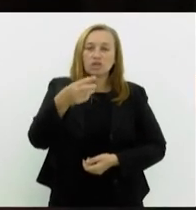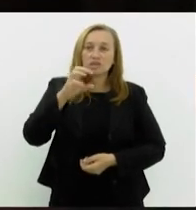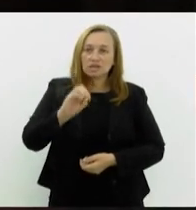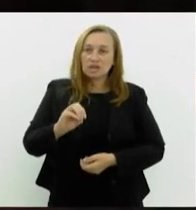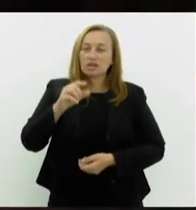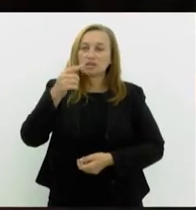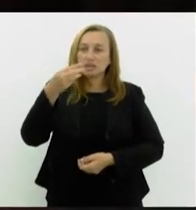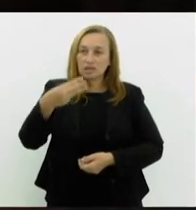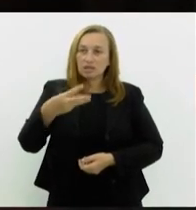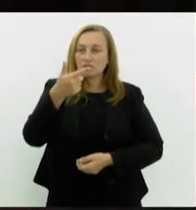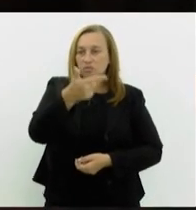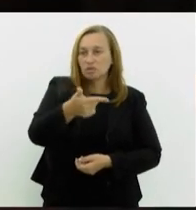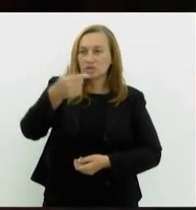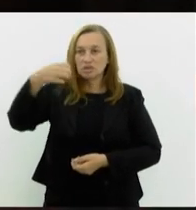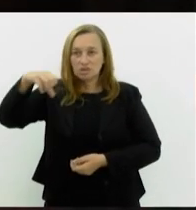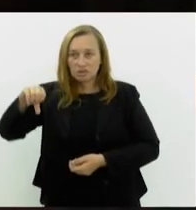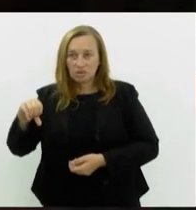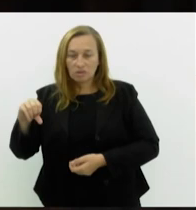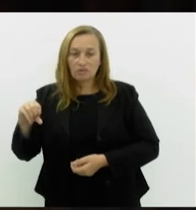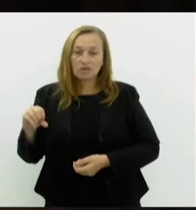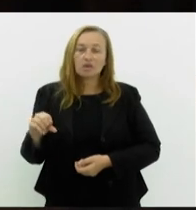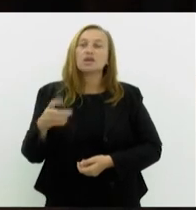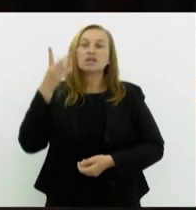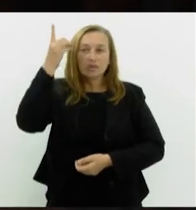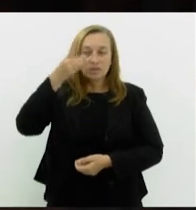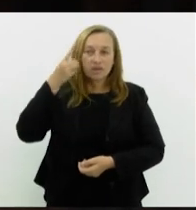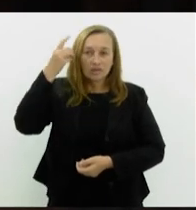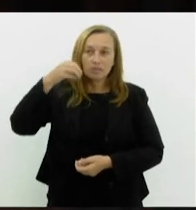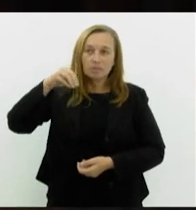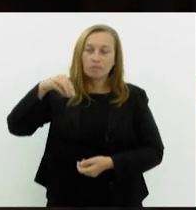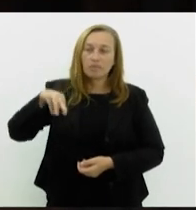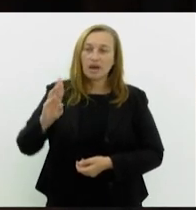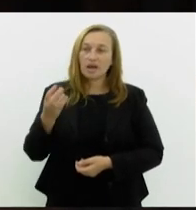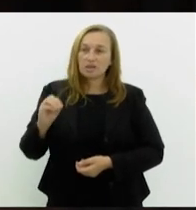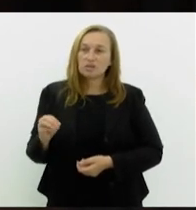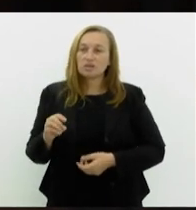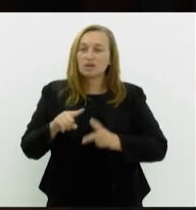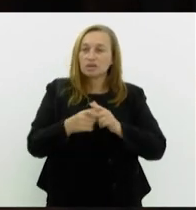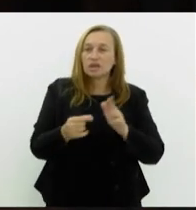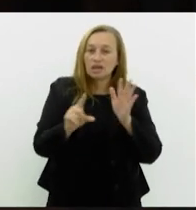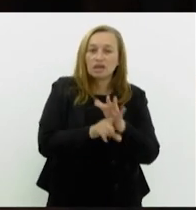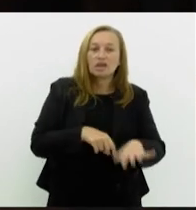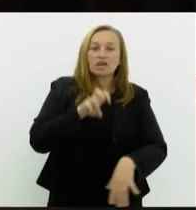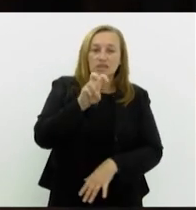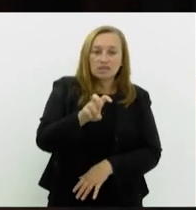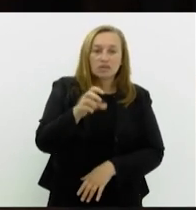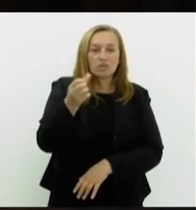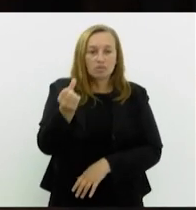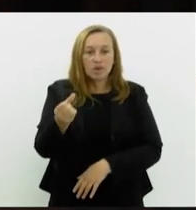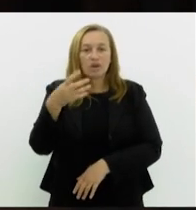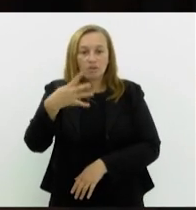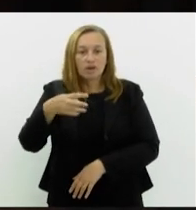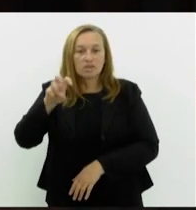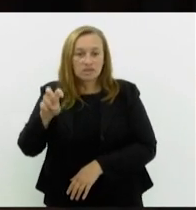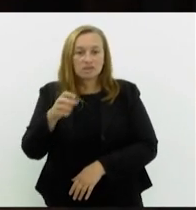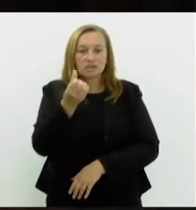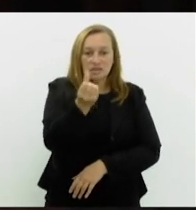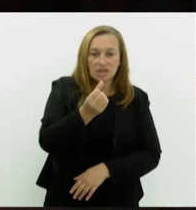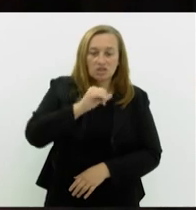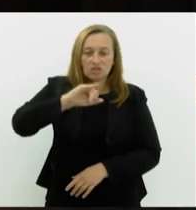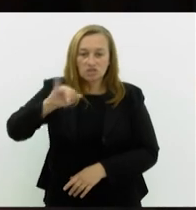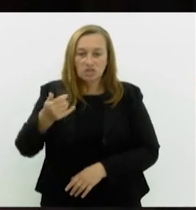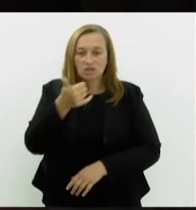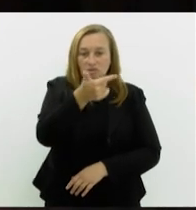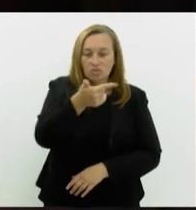1203/2019, de autoria do deputado Márcio Canella, que altera a Lei 5645, de 6 de janeiro de 2010,